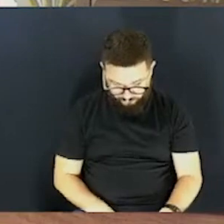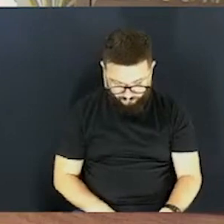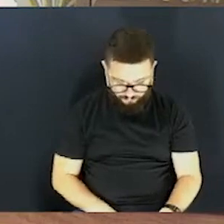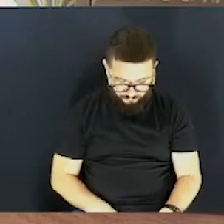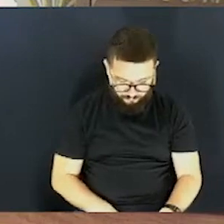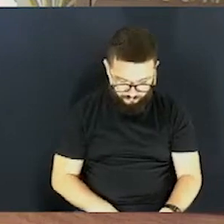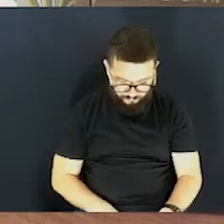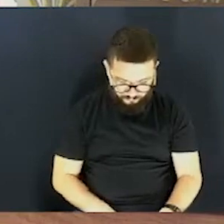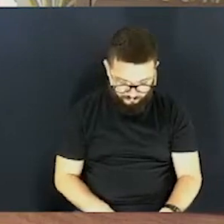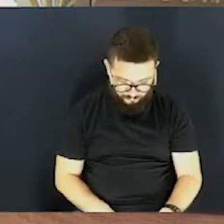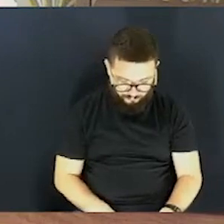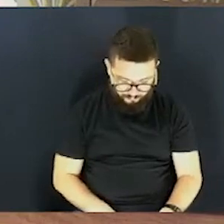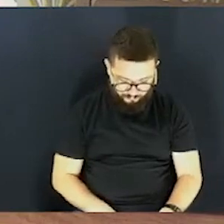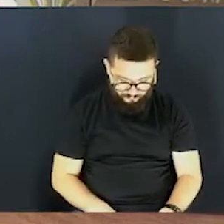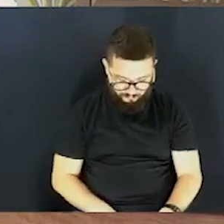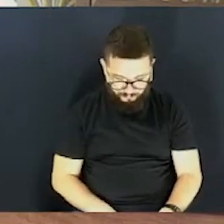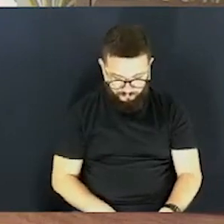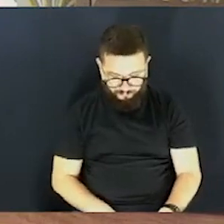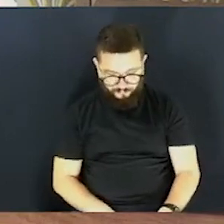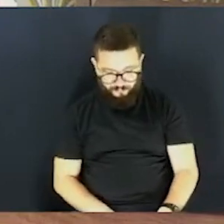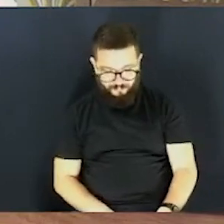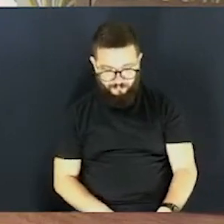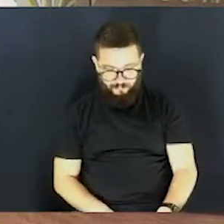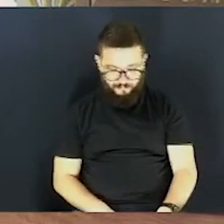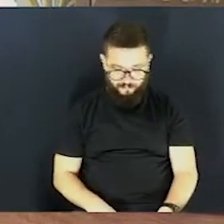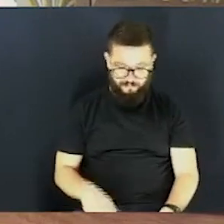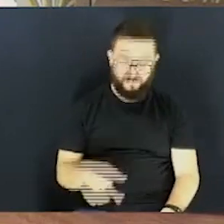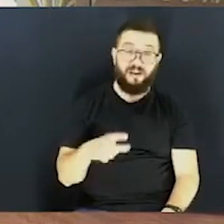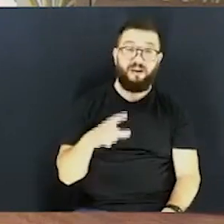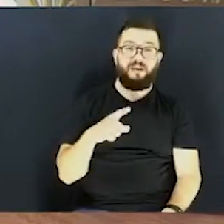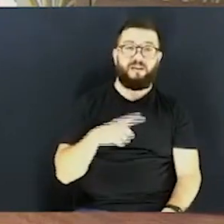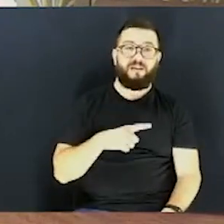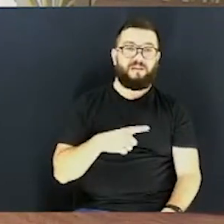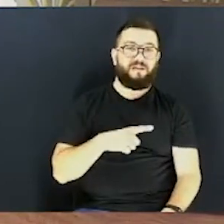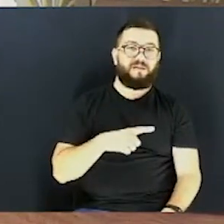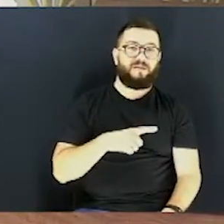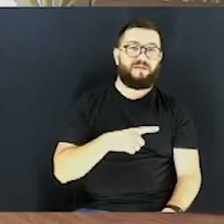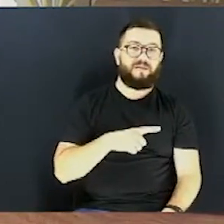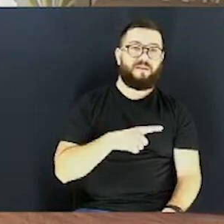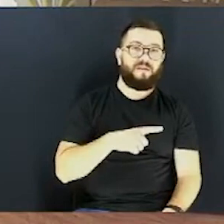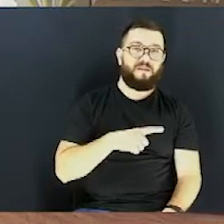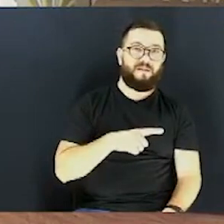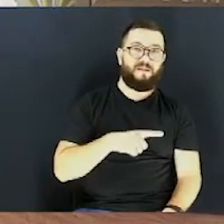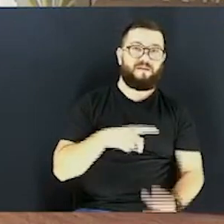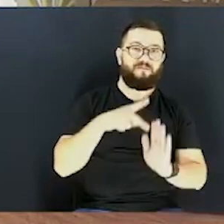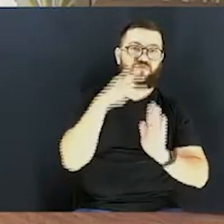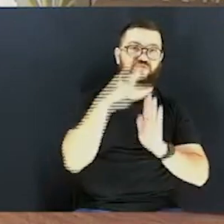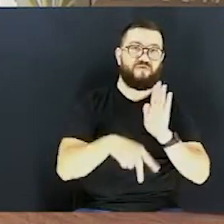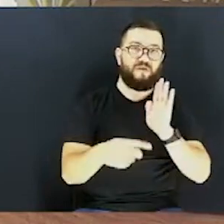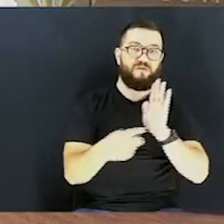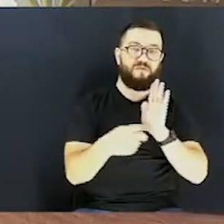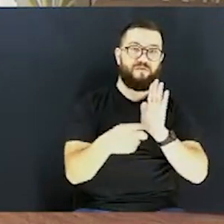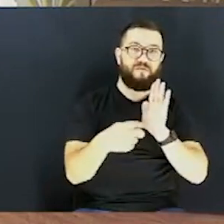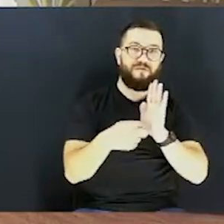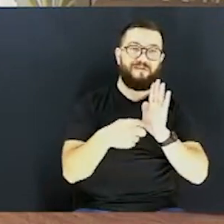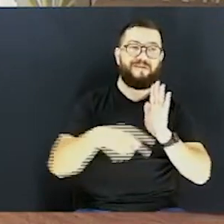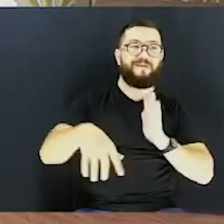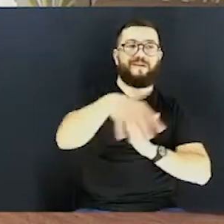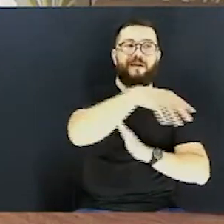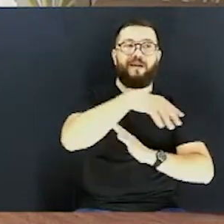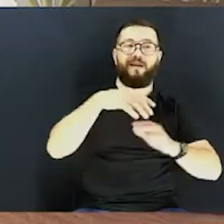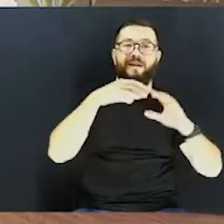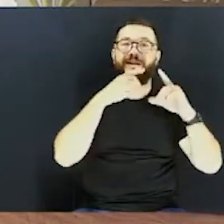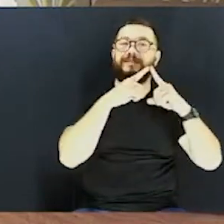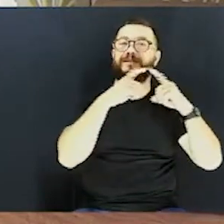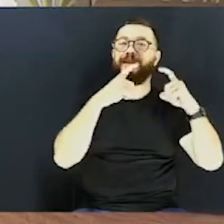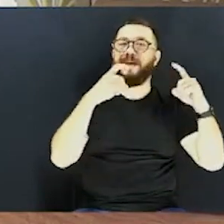aqui. Um dos maiores avanços da neurociência é ter descoberto que os bebês são muito mais do que uma carga